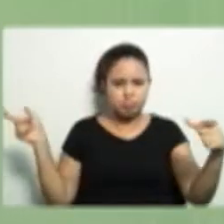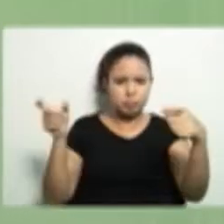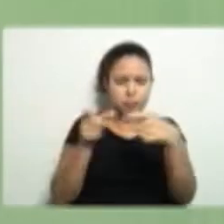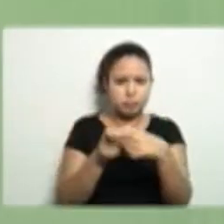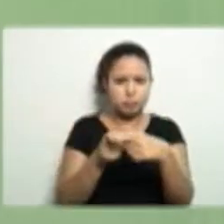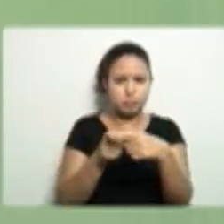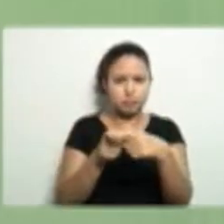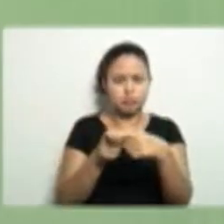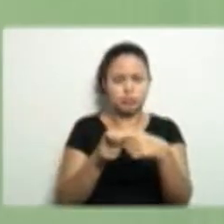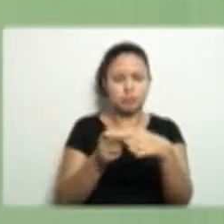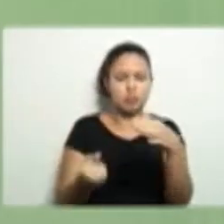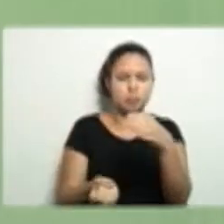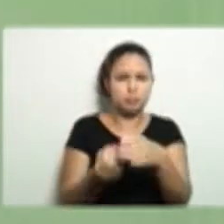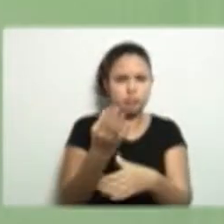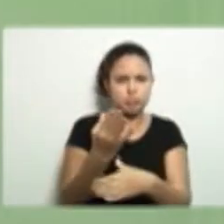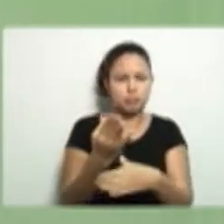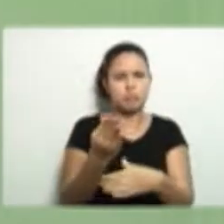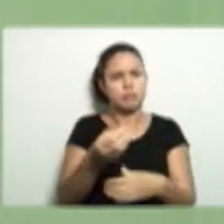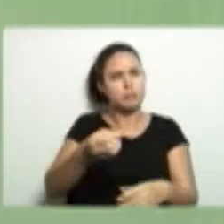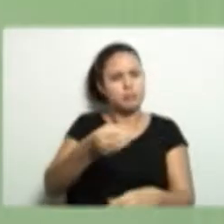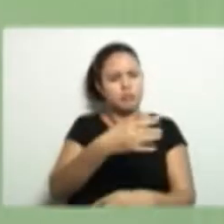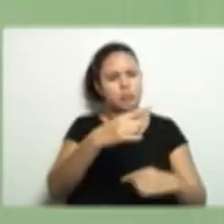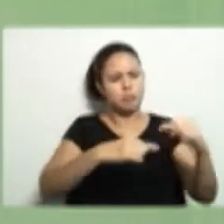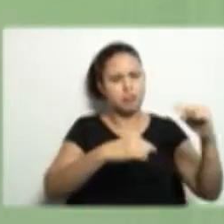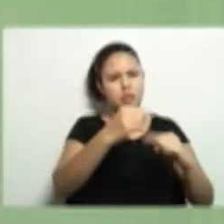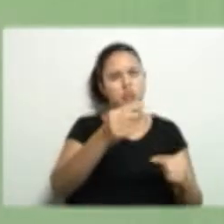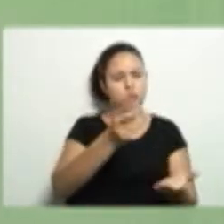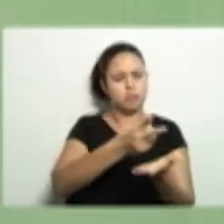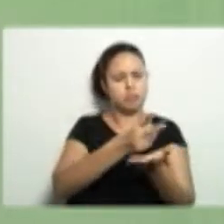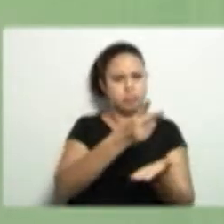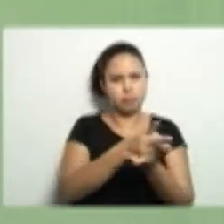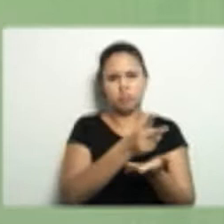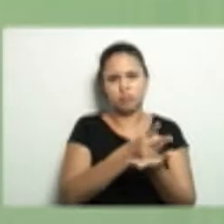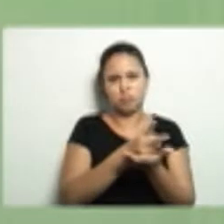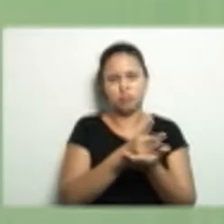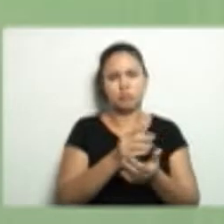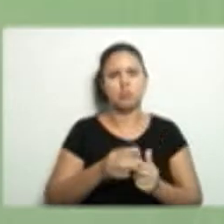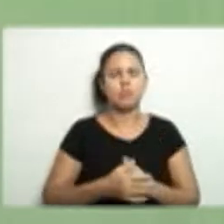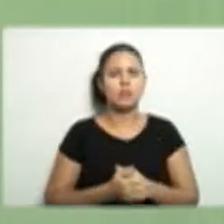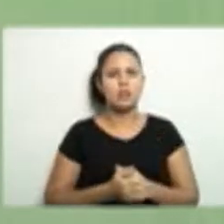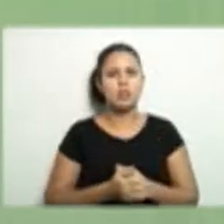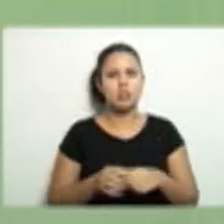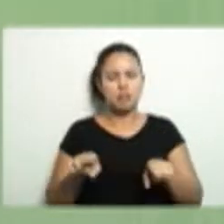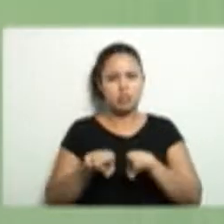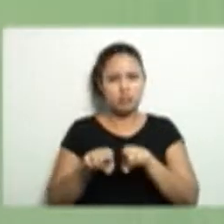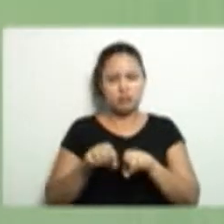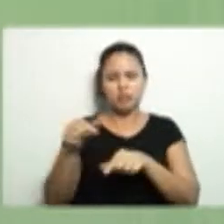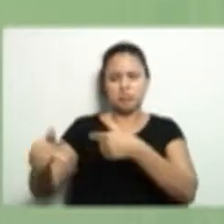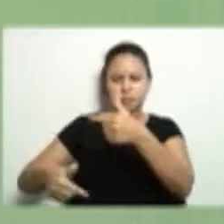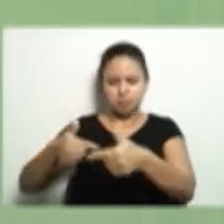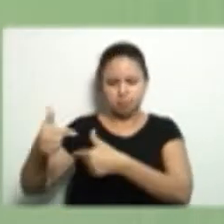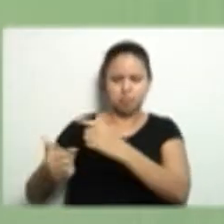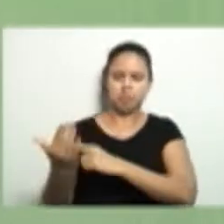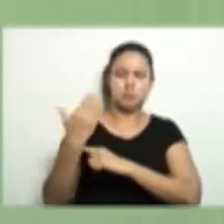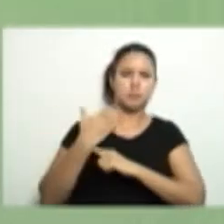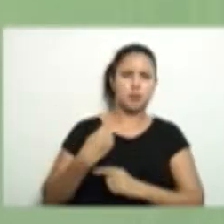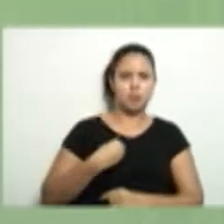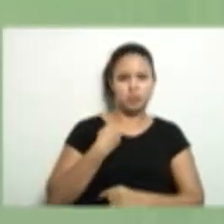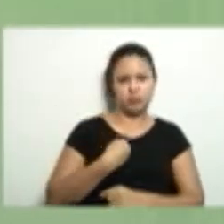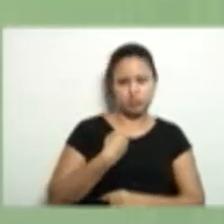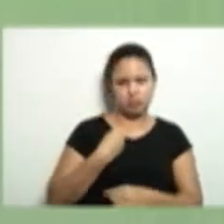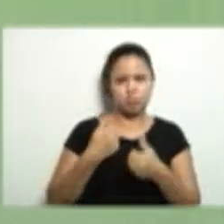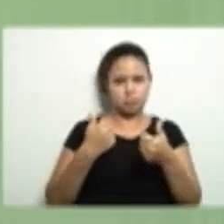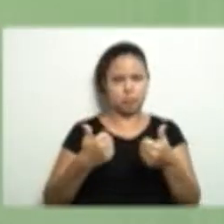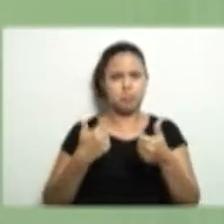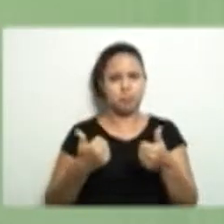processo produtivo, encontrando aquele bem durável, aquele serviço realmente que vai melhorar a qualidade de vida. A gente vai realmente